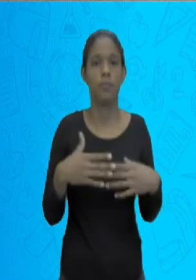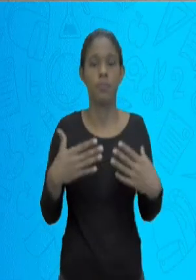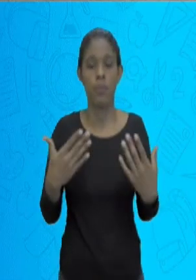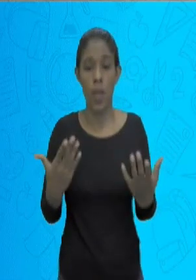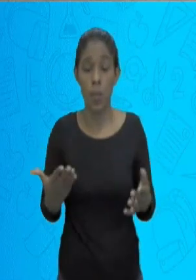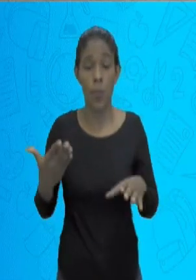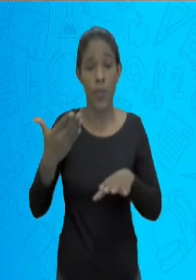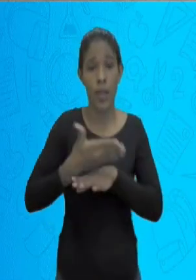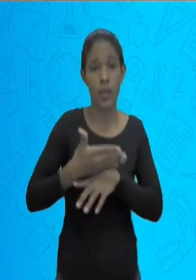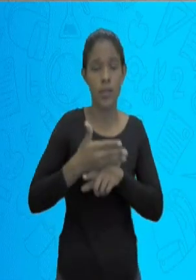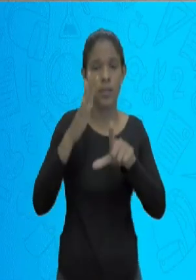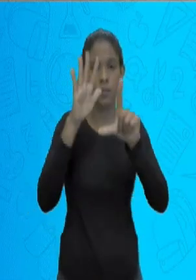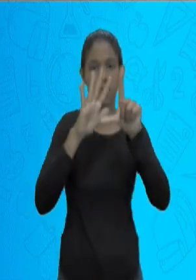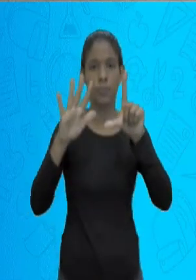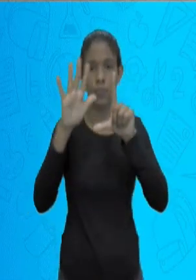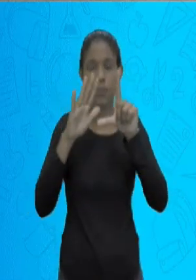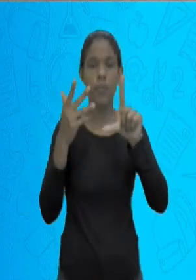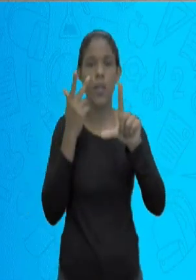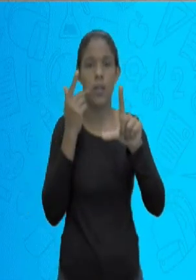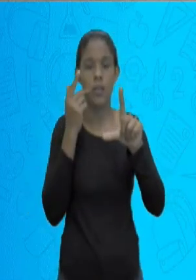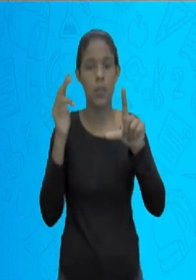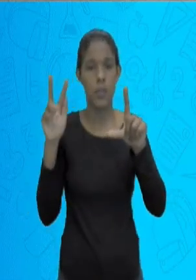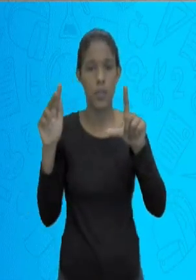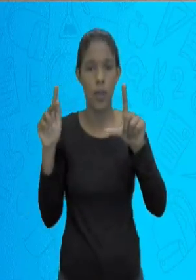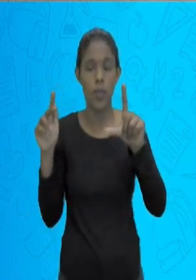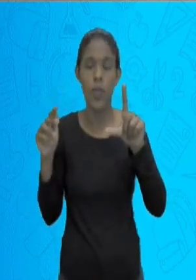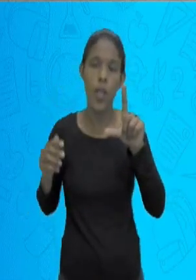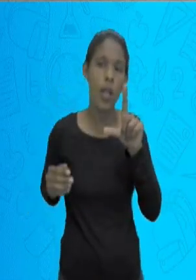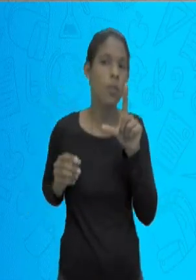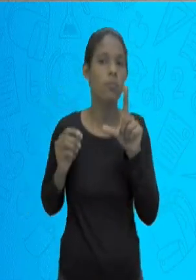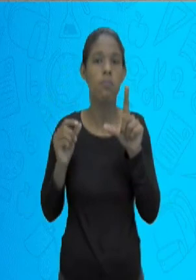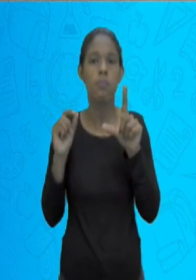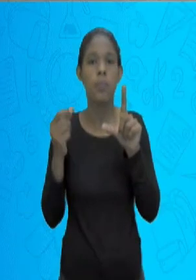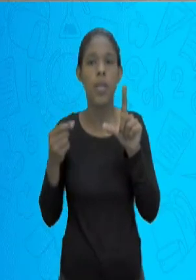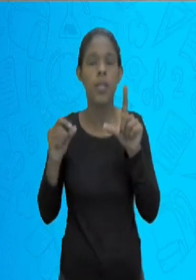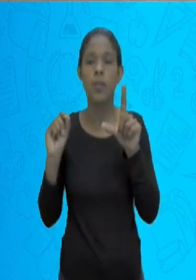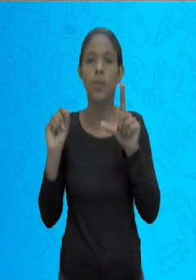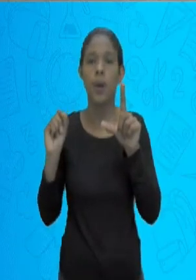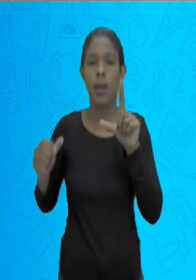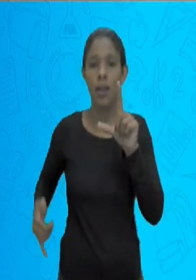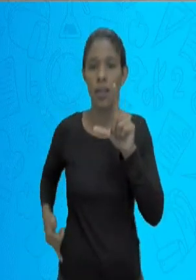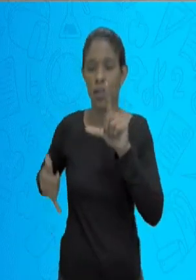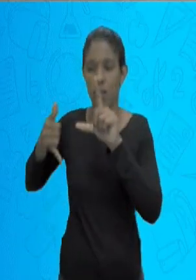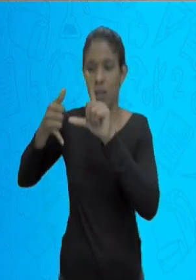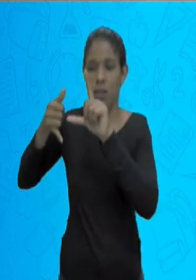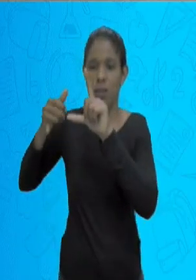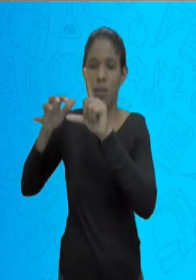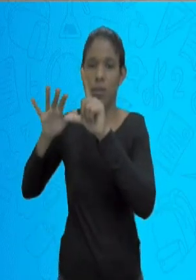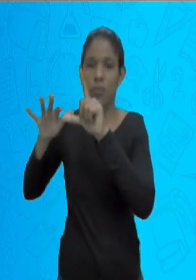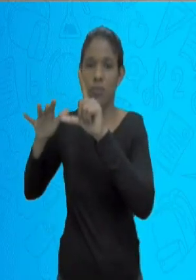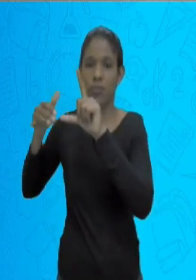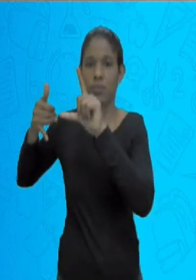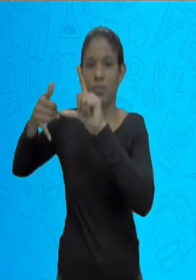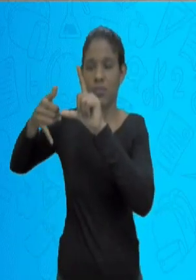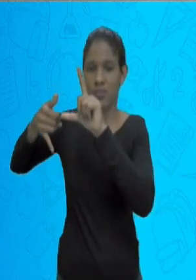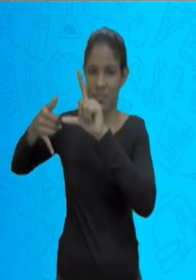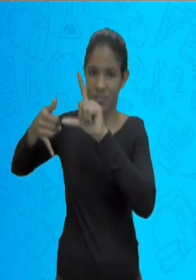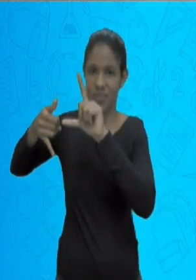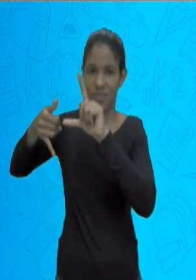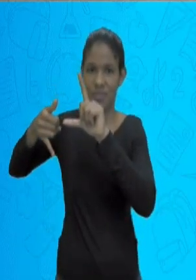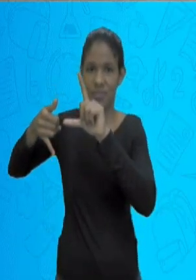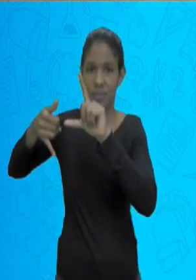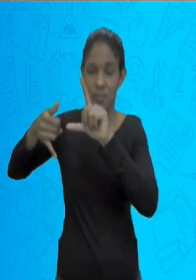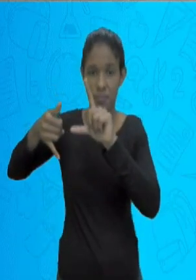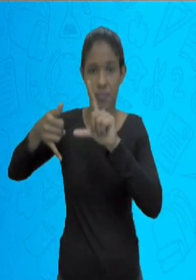Para acessar a nossa plataforma SMED GV, basta apontar a câmera do seu celular para a imagem que aparece no canto